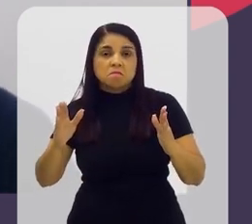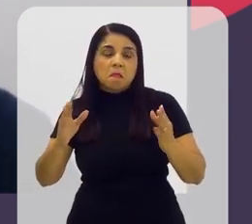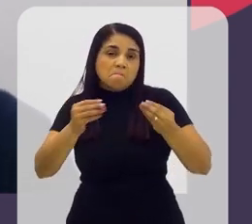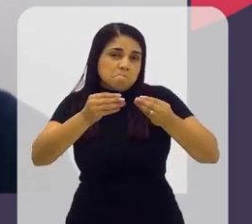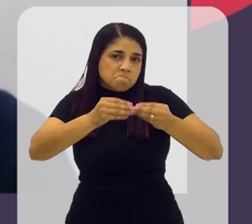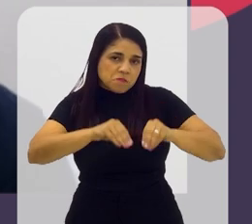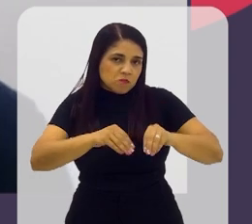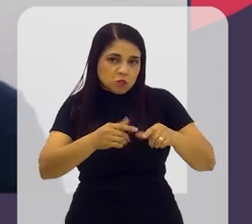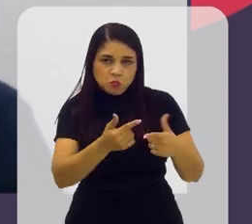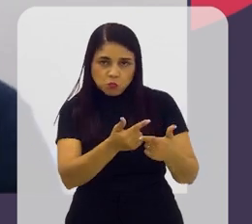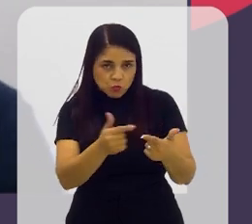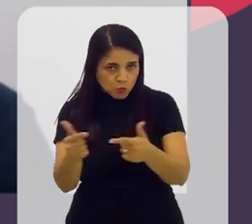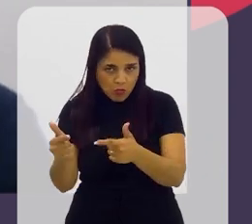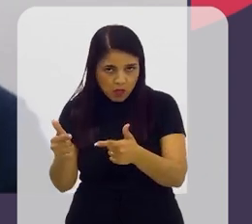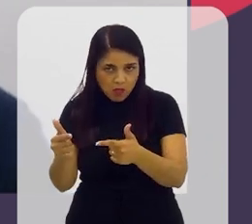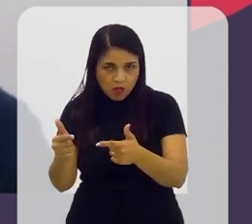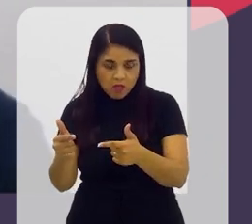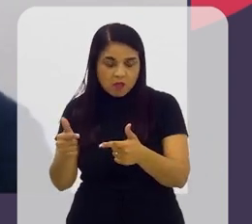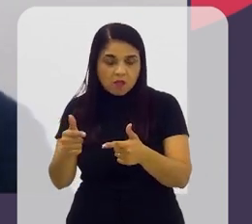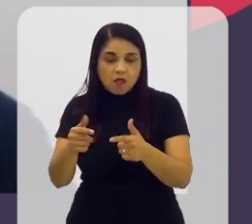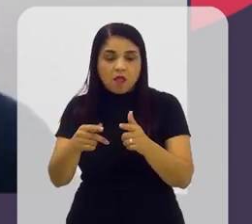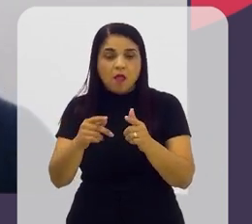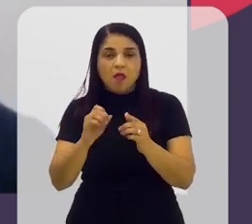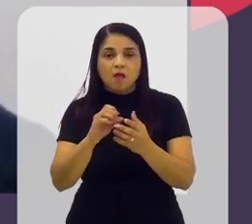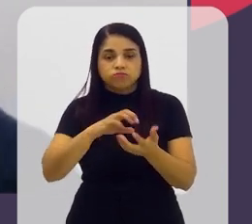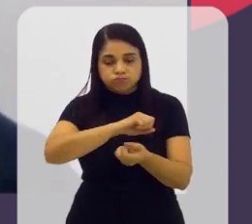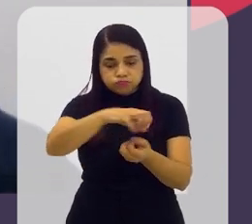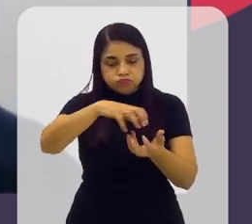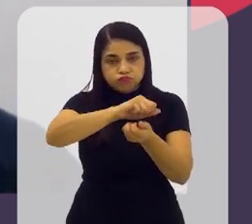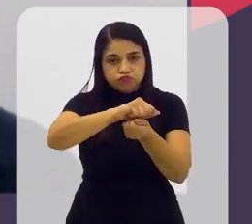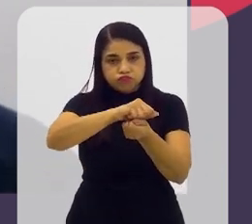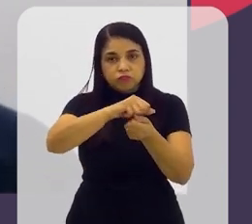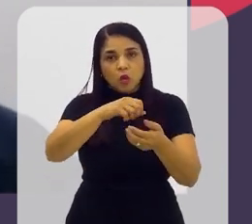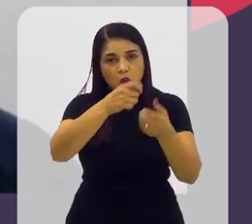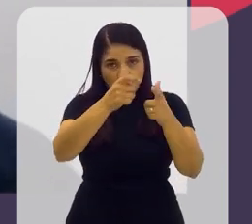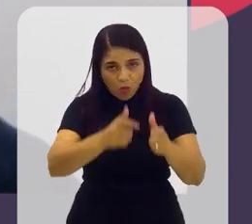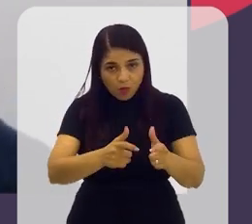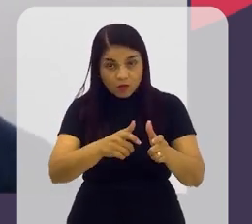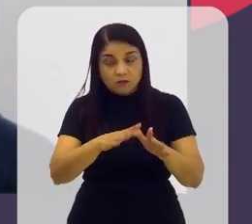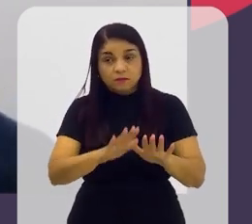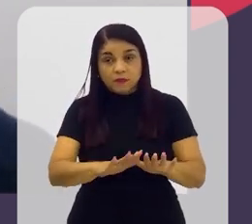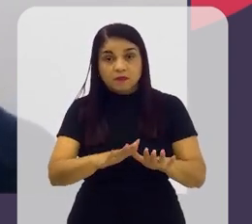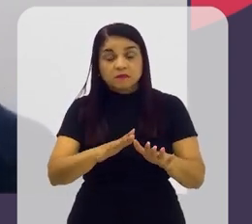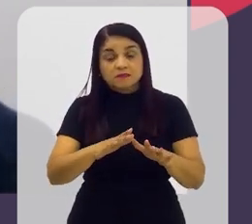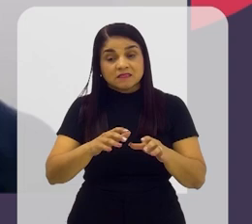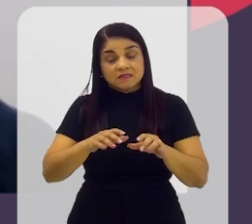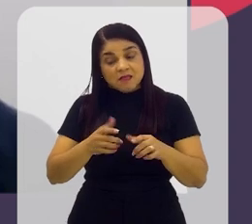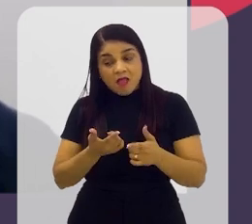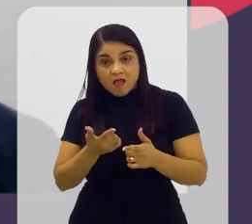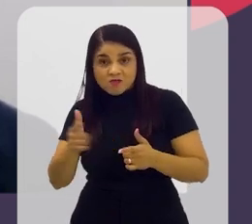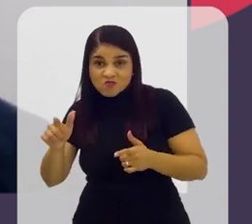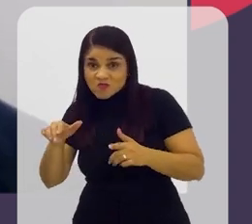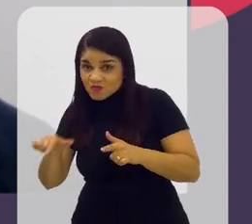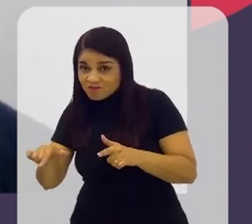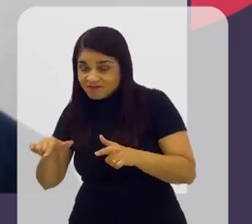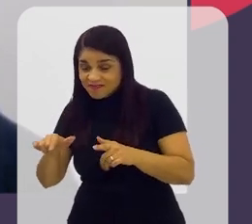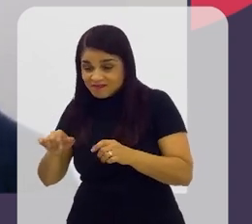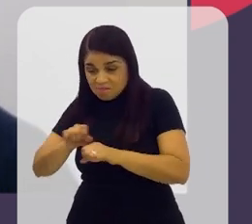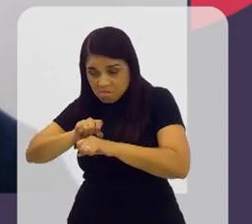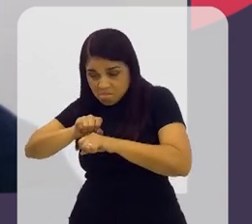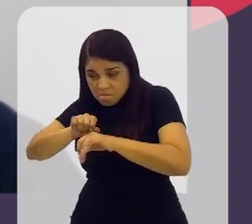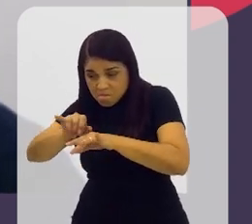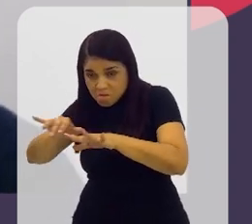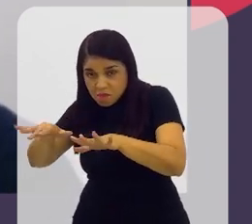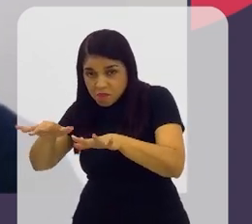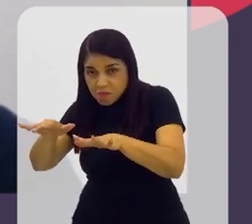né, um prejuízo às espécies locais. E as espécies que geralmente estão relacionadas com invasões biológicas, além